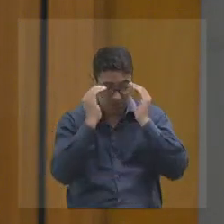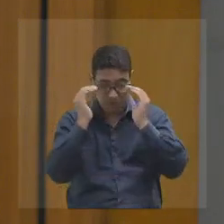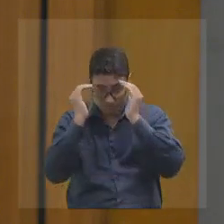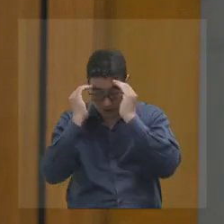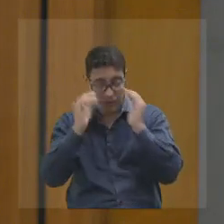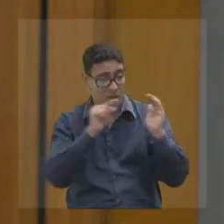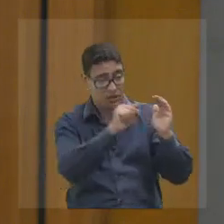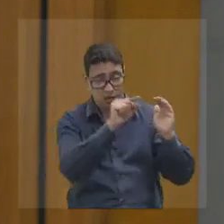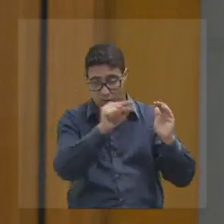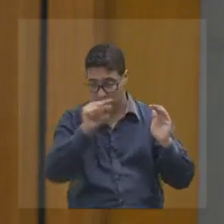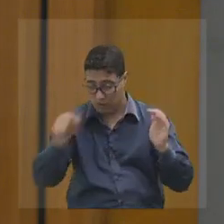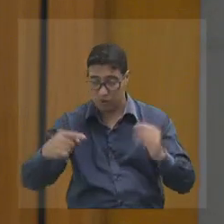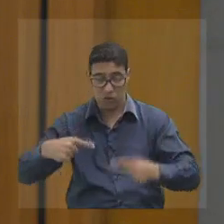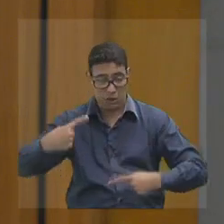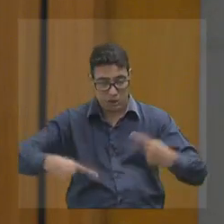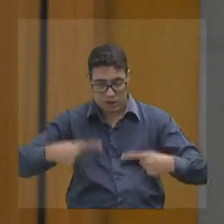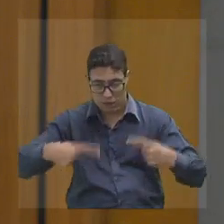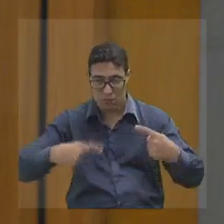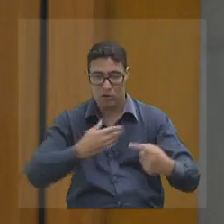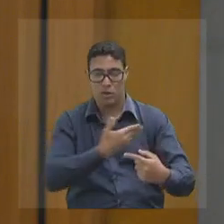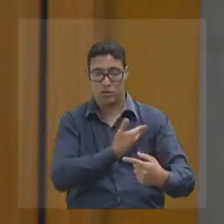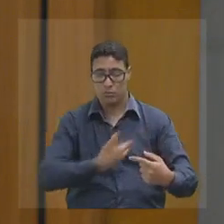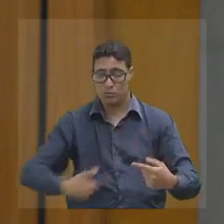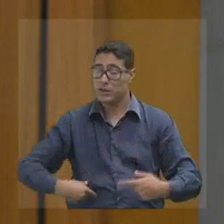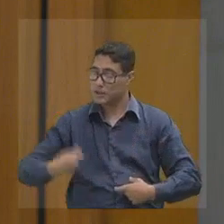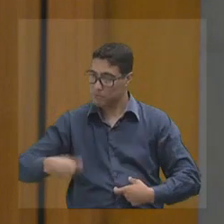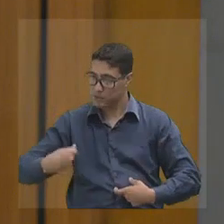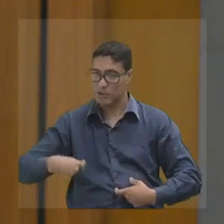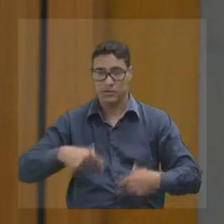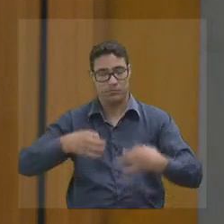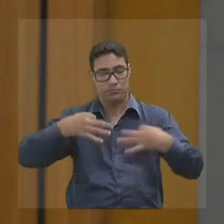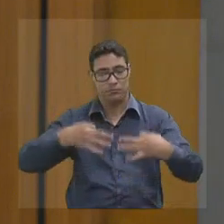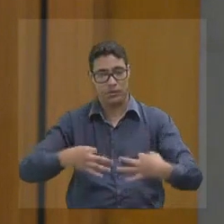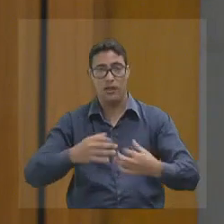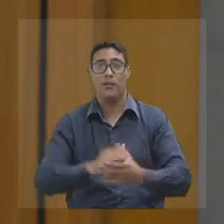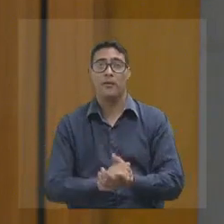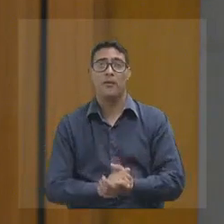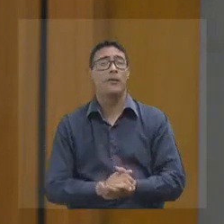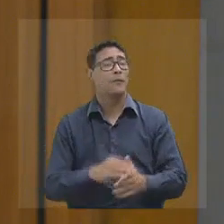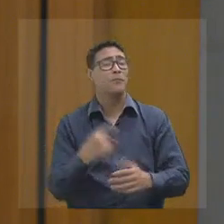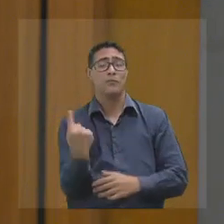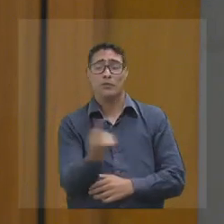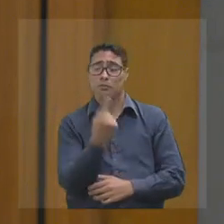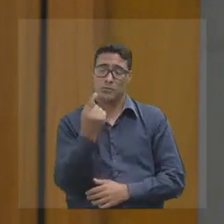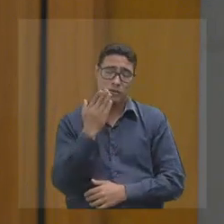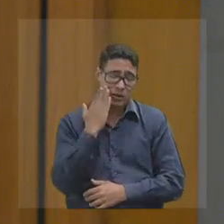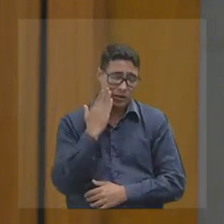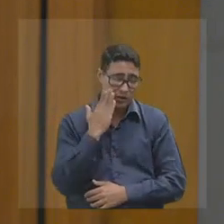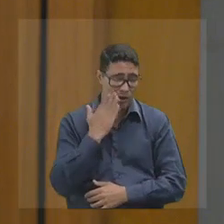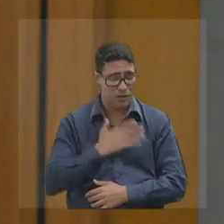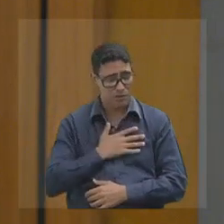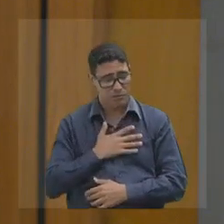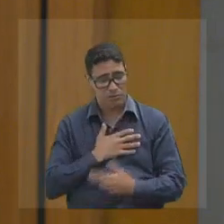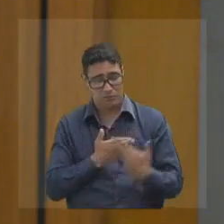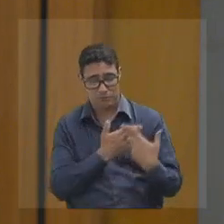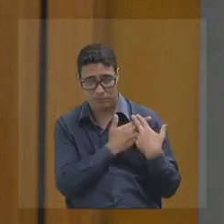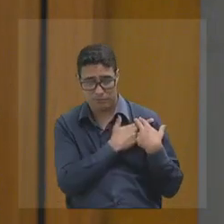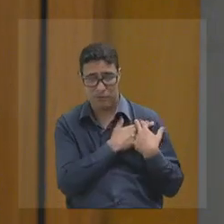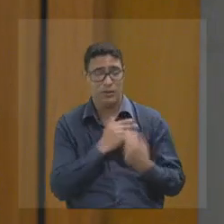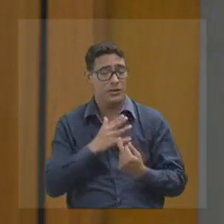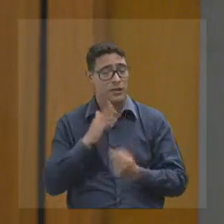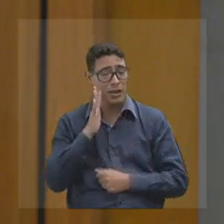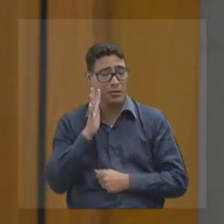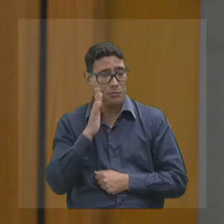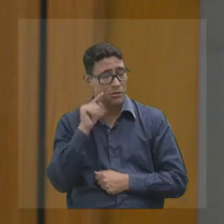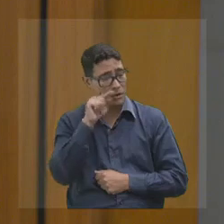e a política pública tem que chegar para eles e por fim secretária todo mundo sabe da minha posição eu penso que a questão da mineração